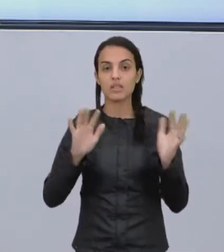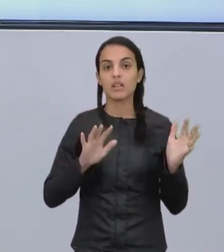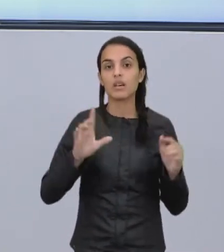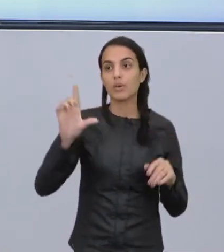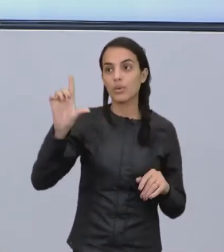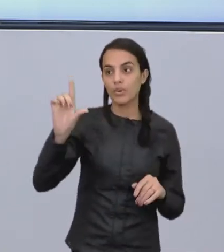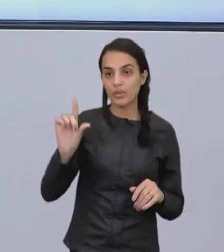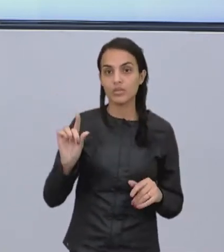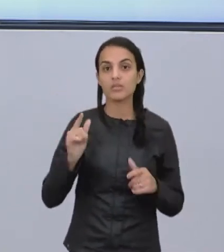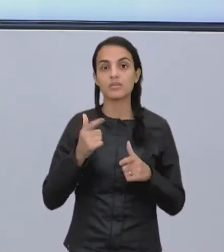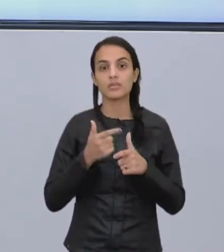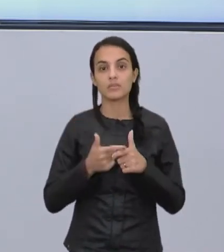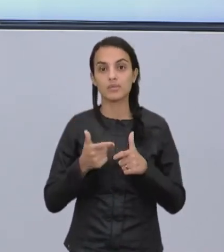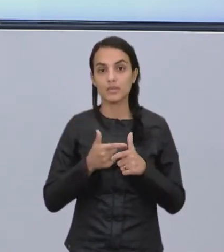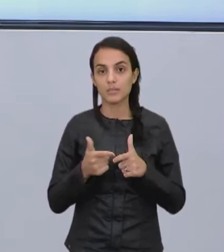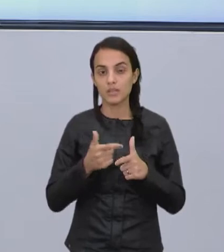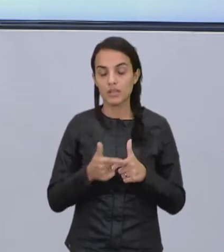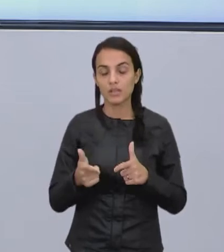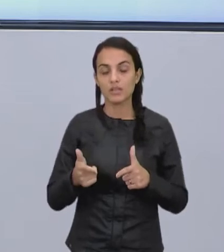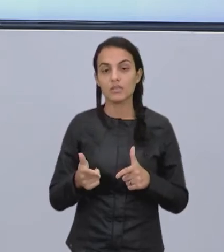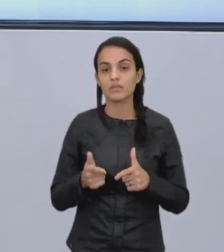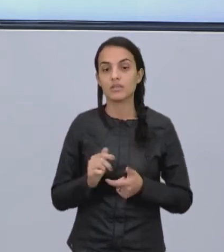os problemas de